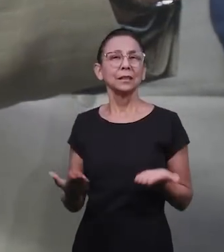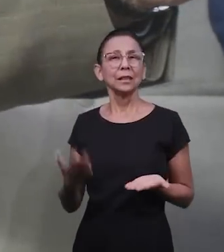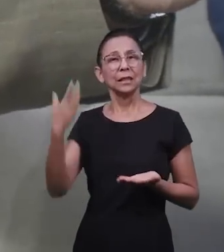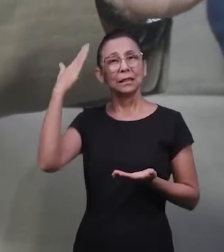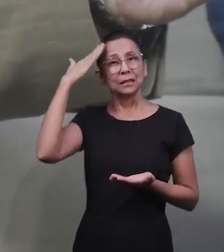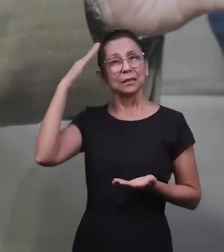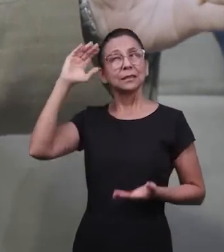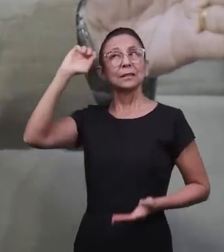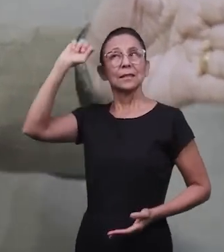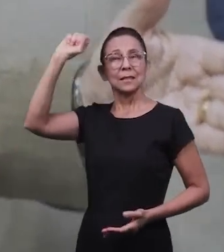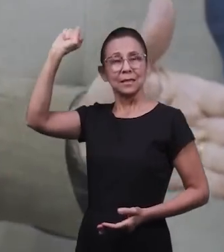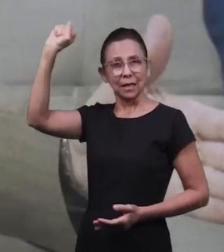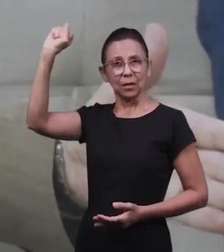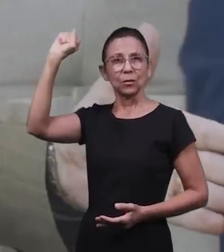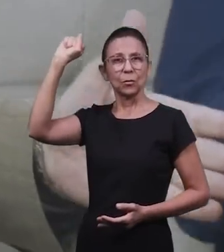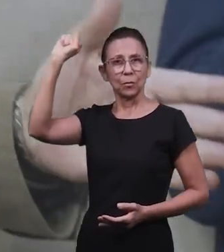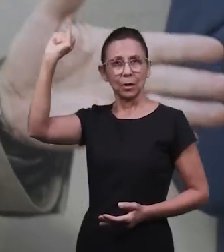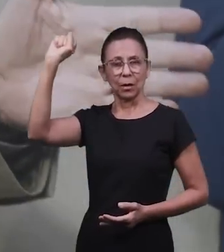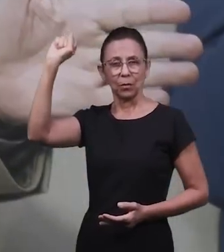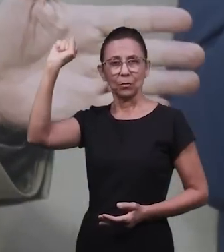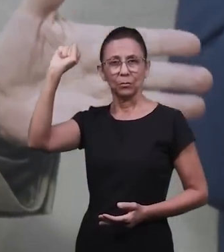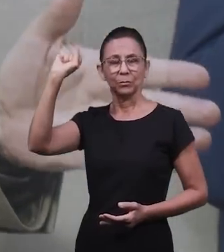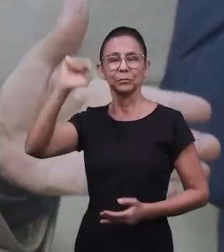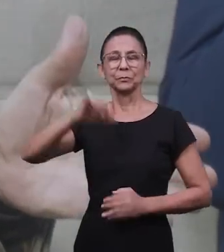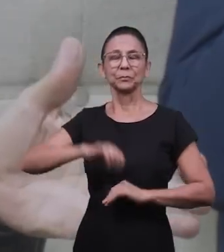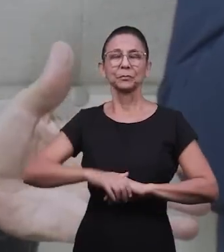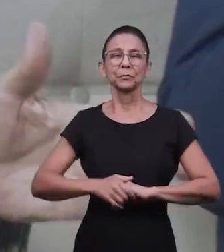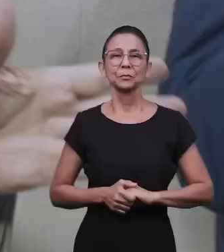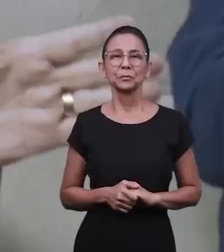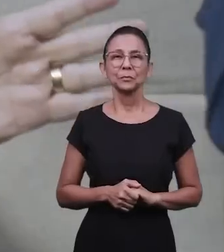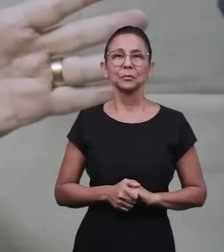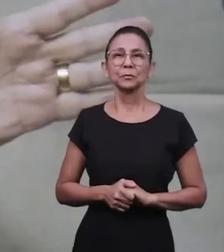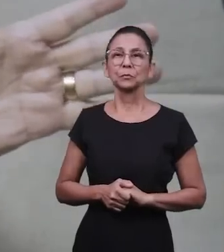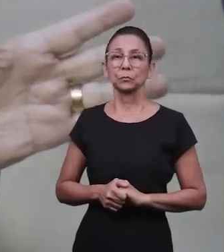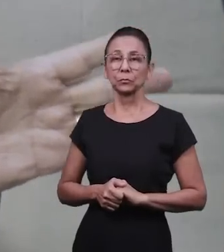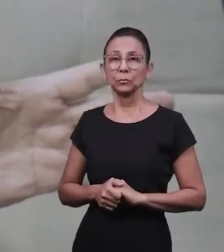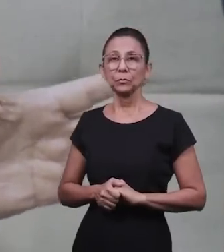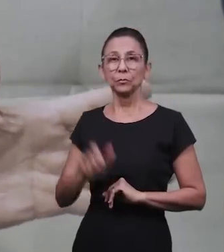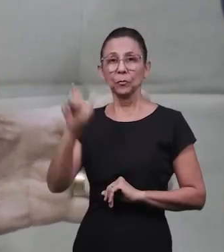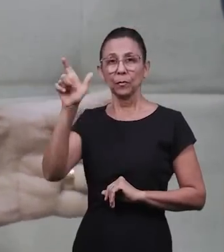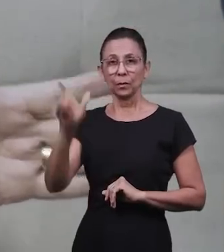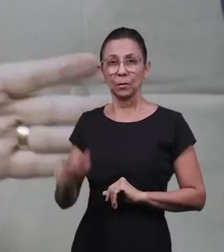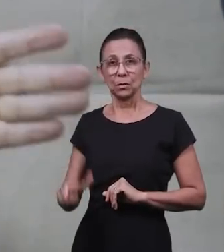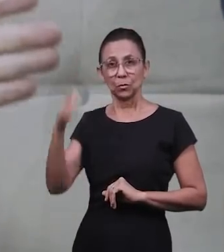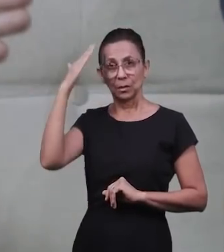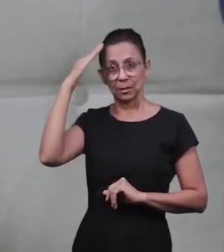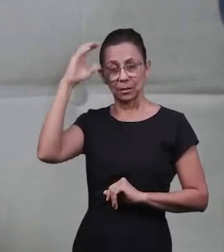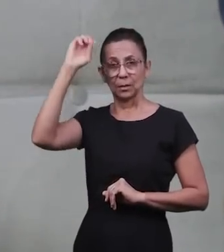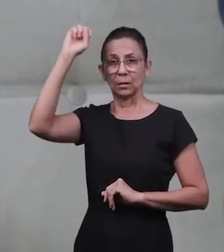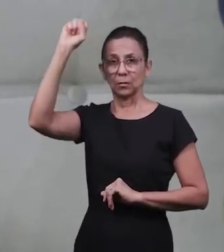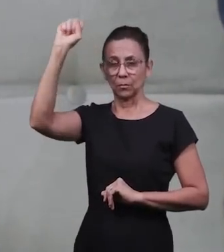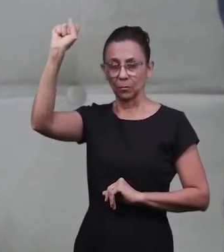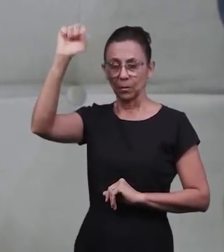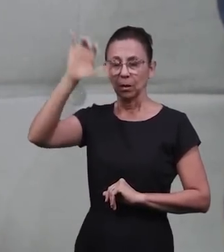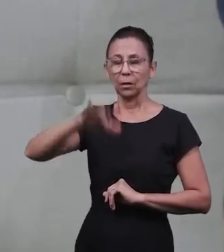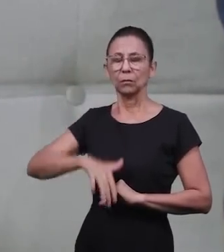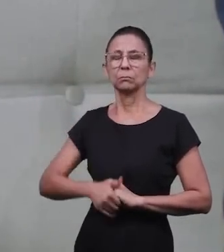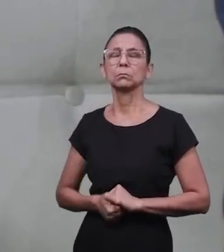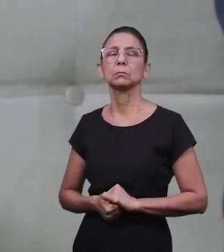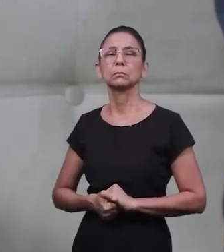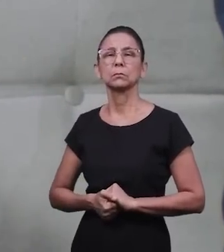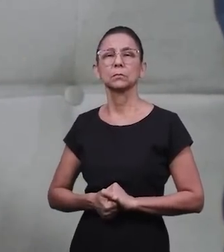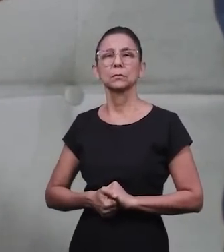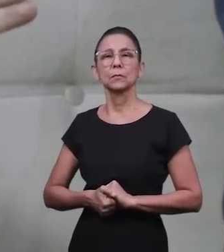louvores e Salomão na palavra de Deus, naquilo que ele atendeu o projeto de Deus para a vida